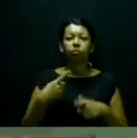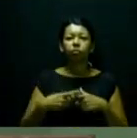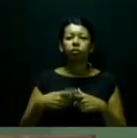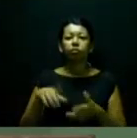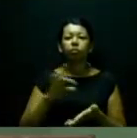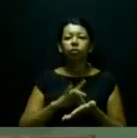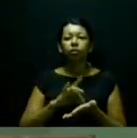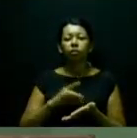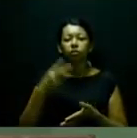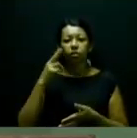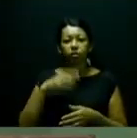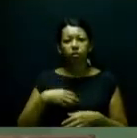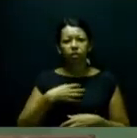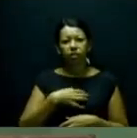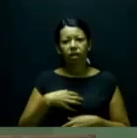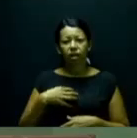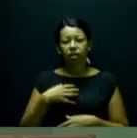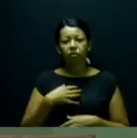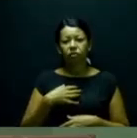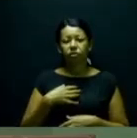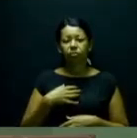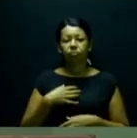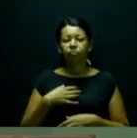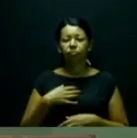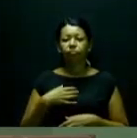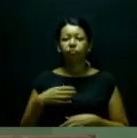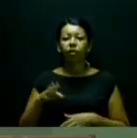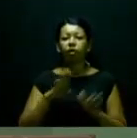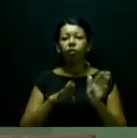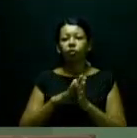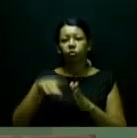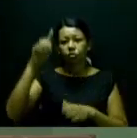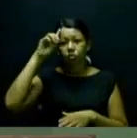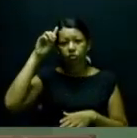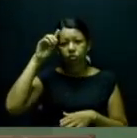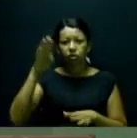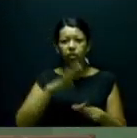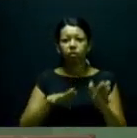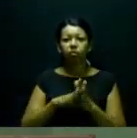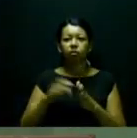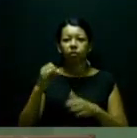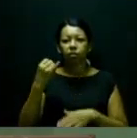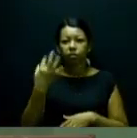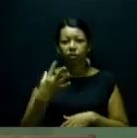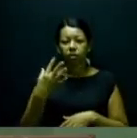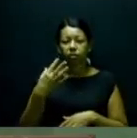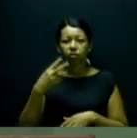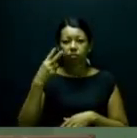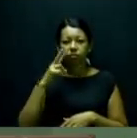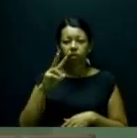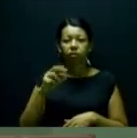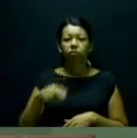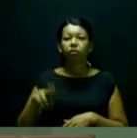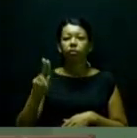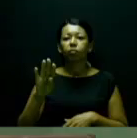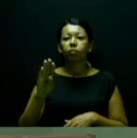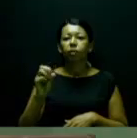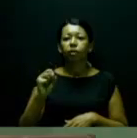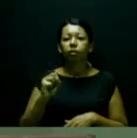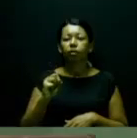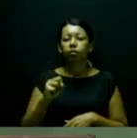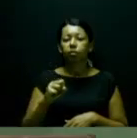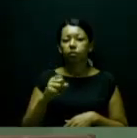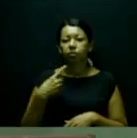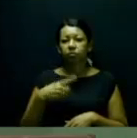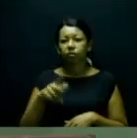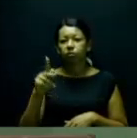realmente a gente sente na pele. Porque todos os dias, todas as vezes que a gente depara em uma unidade básica, que a gente